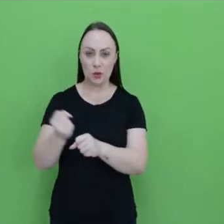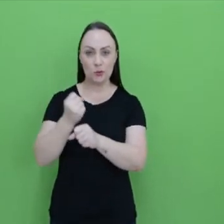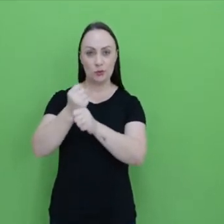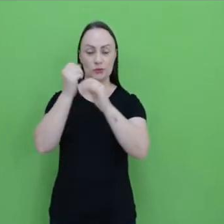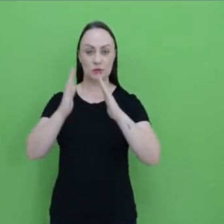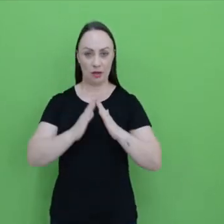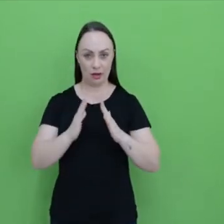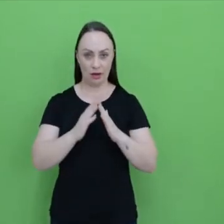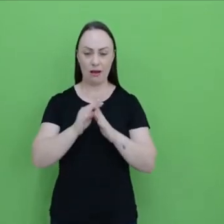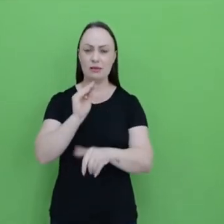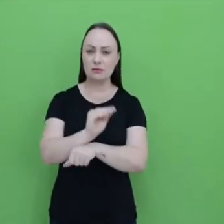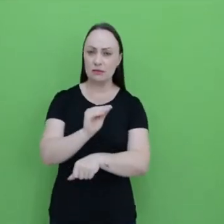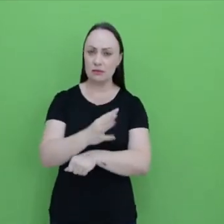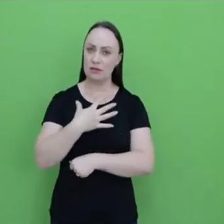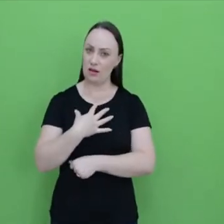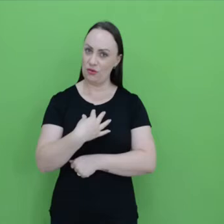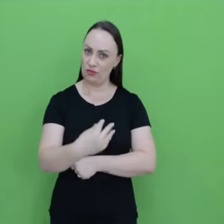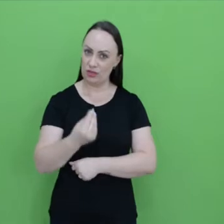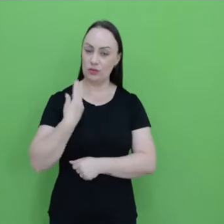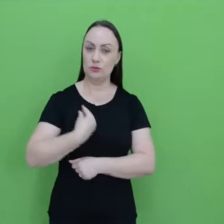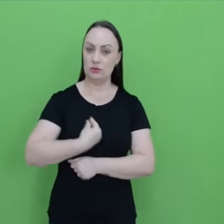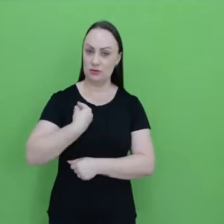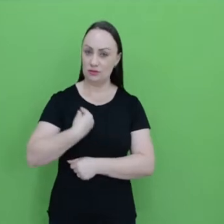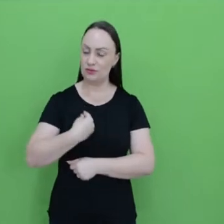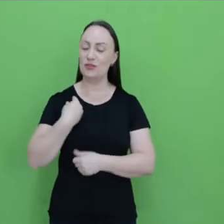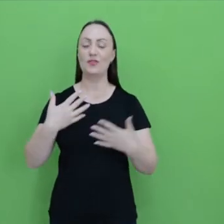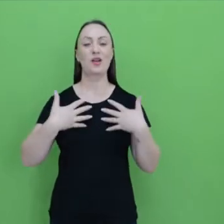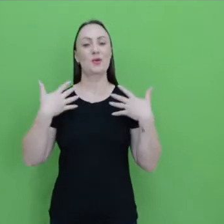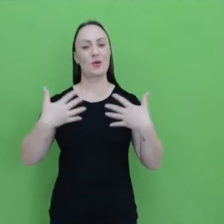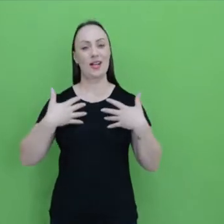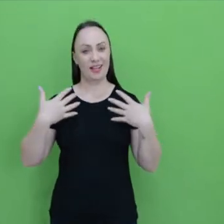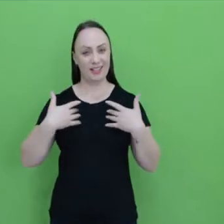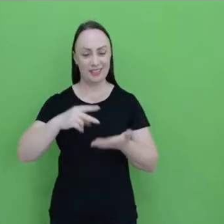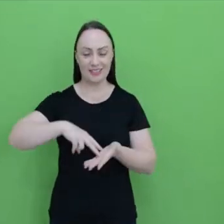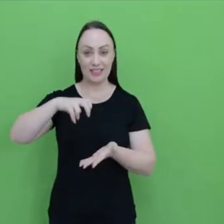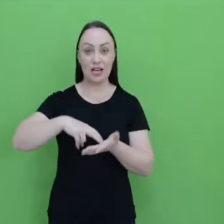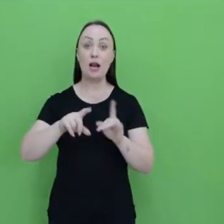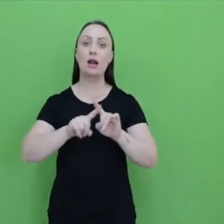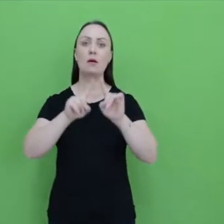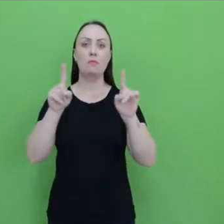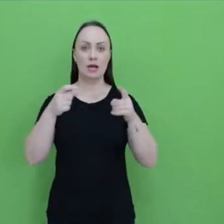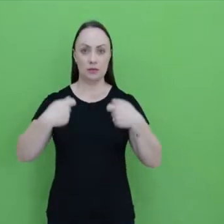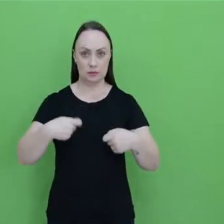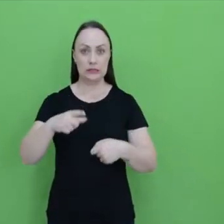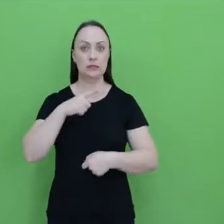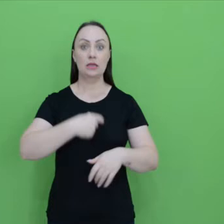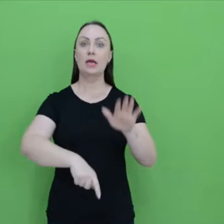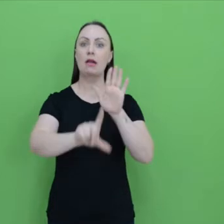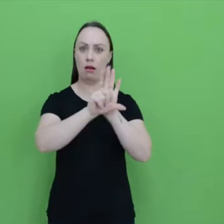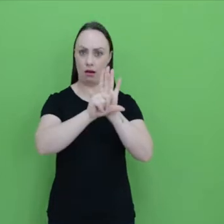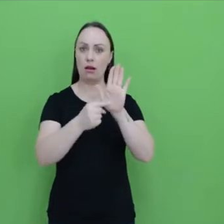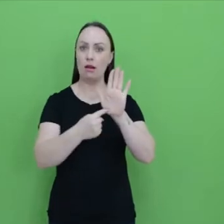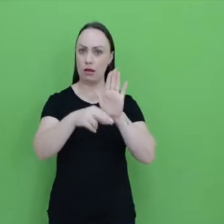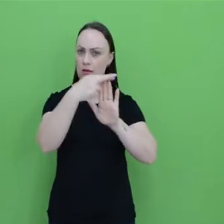suas casas, criar seus filhos, viver com muita alegria. Mas deverão ter